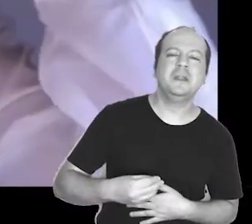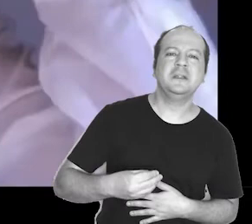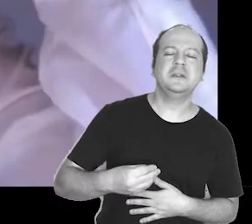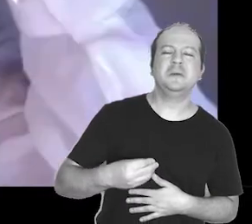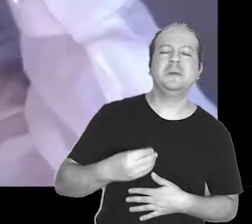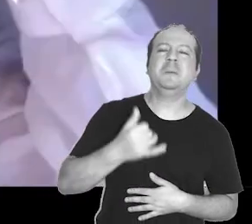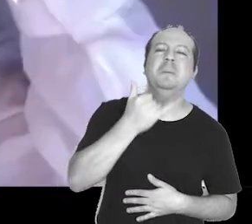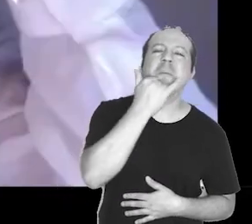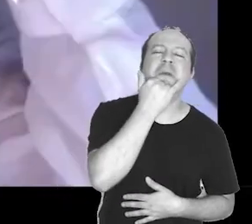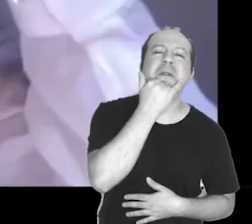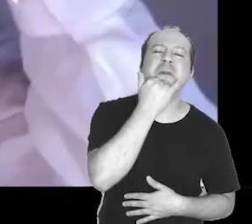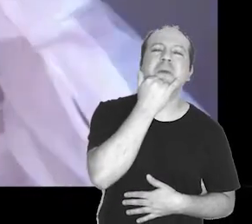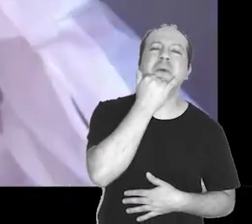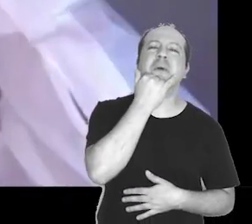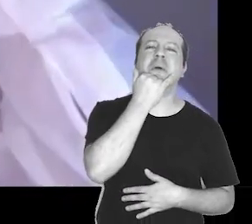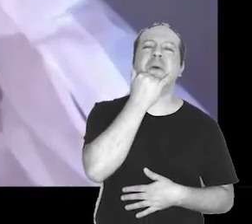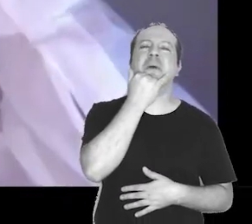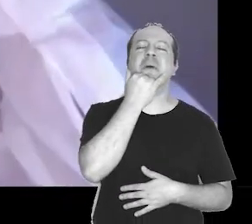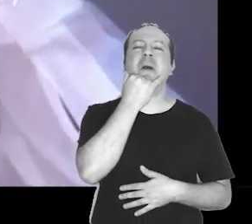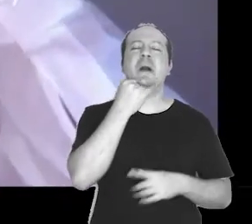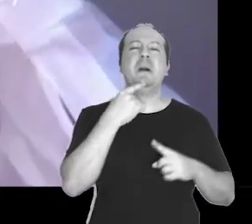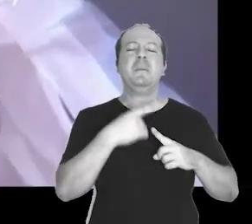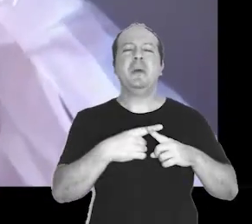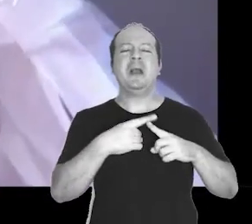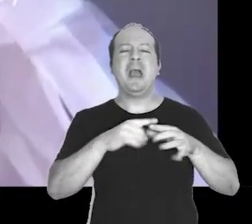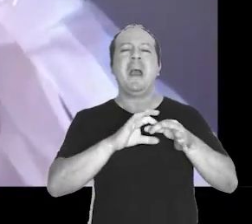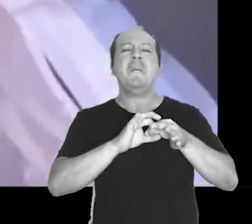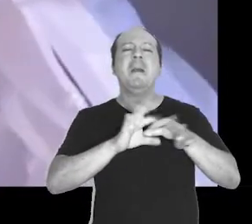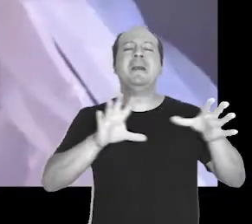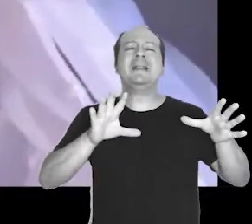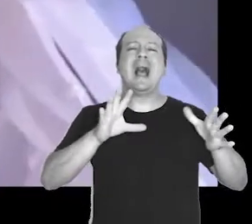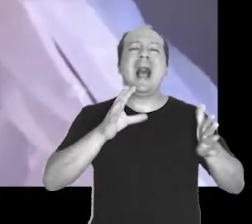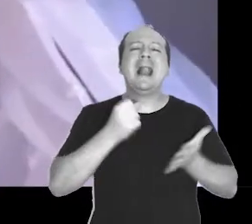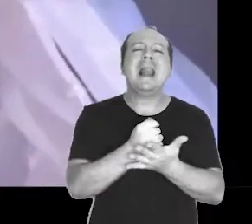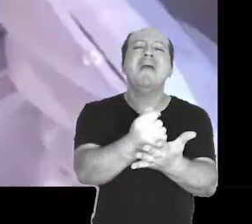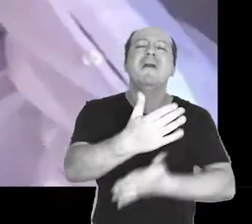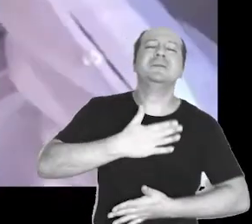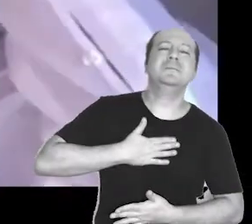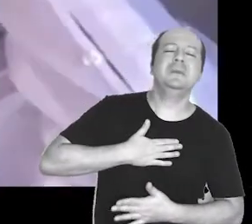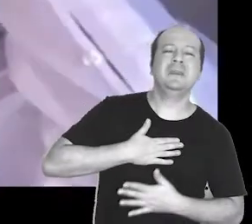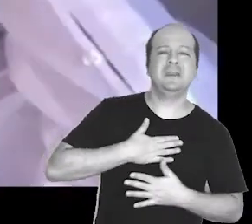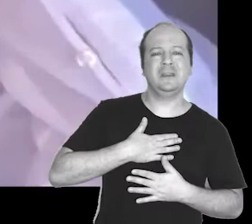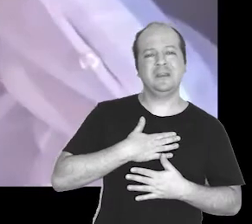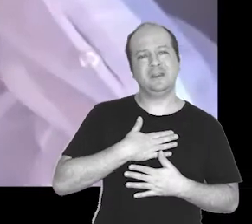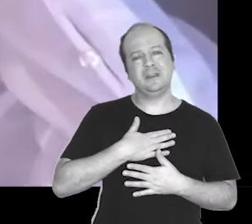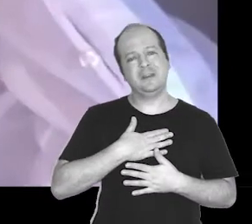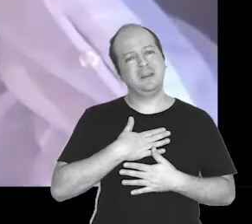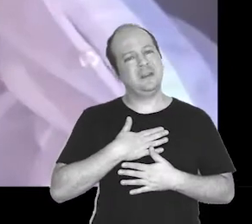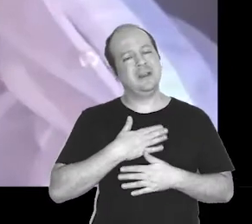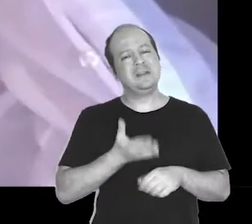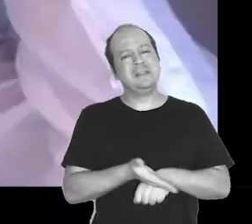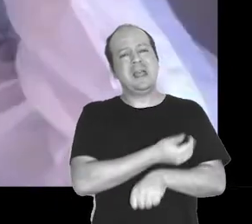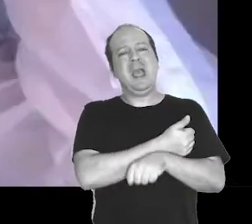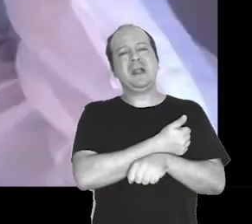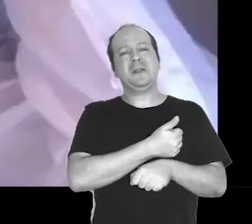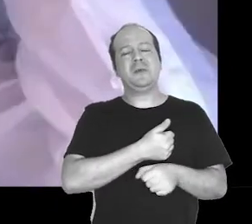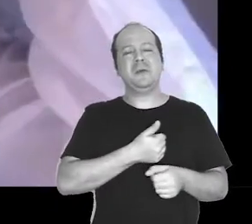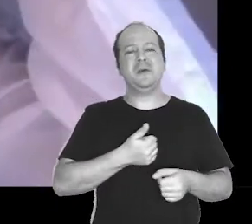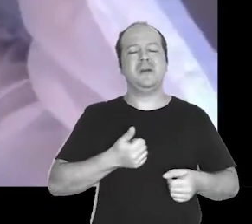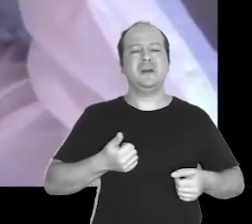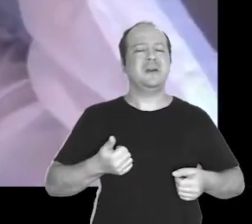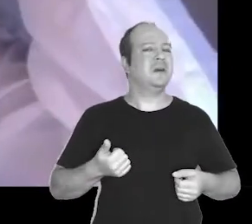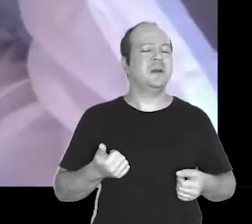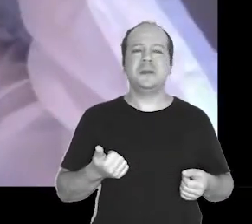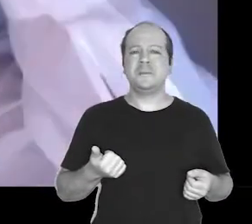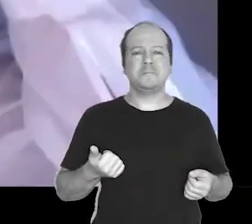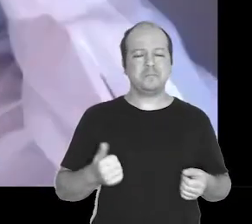Me perdoa por ter permitido que te levassem de mim tão cedo. Que